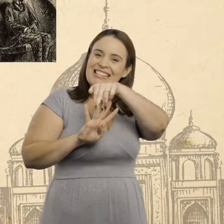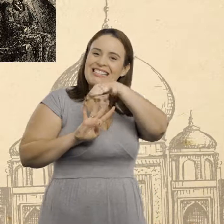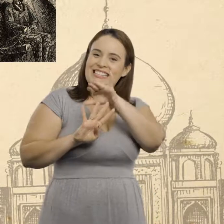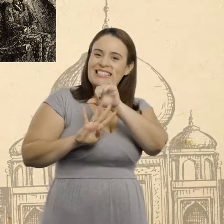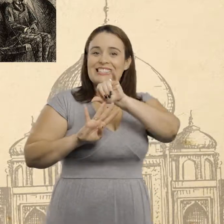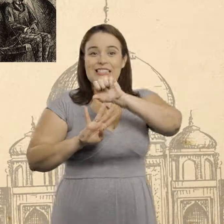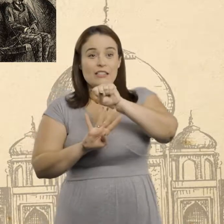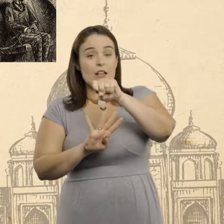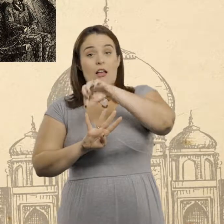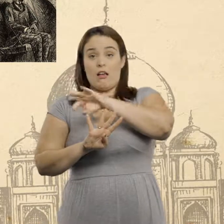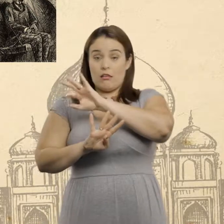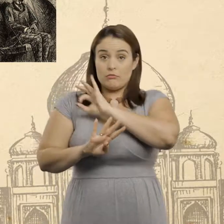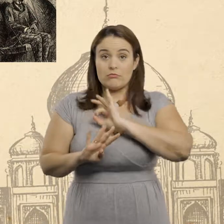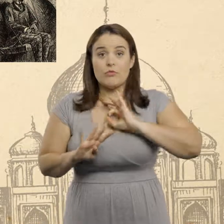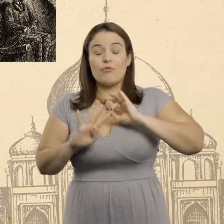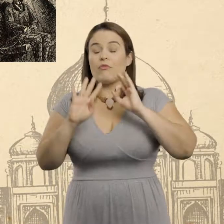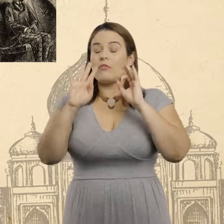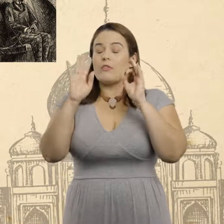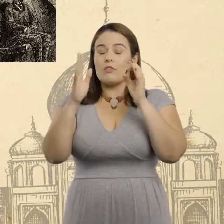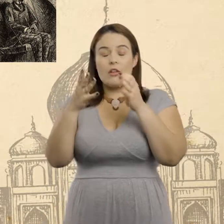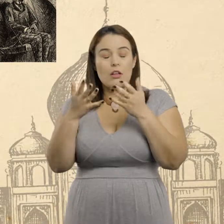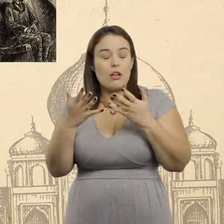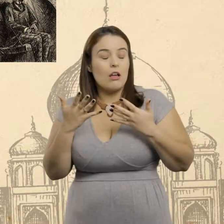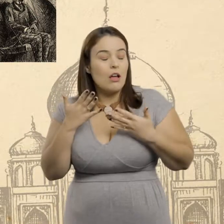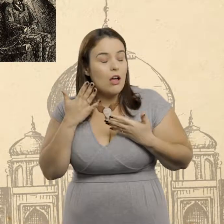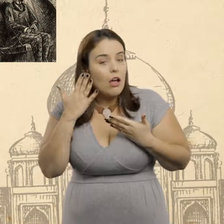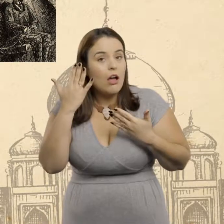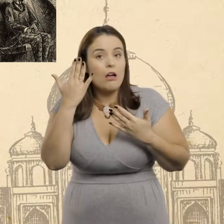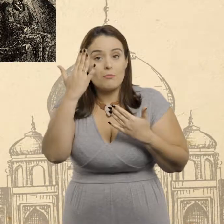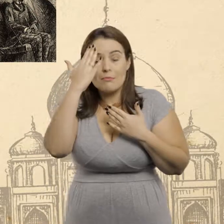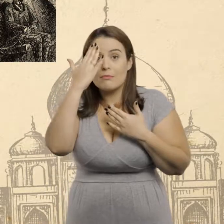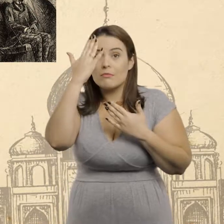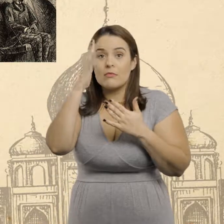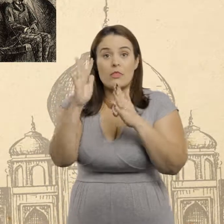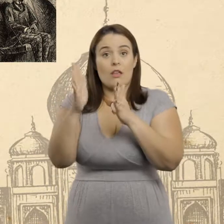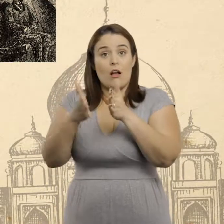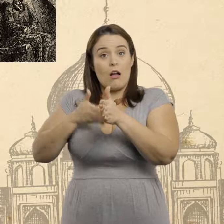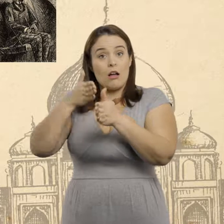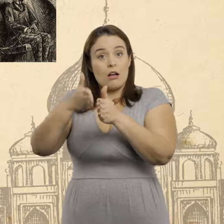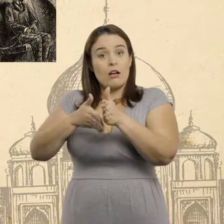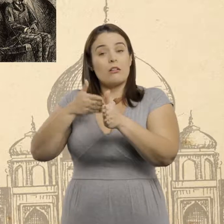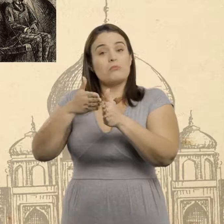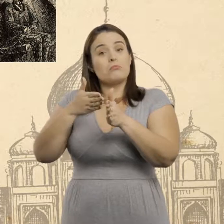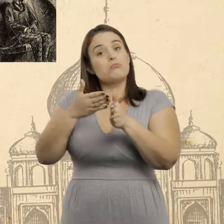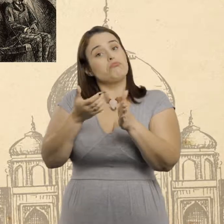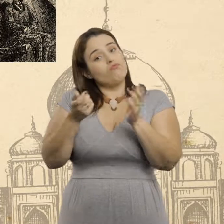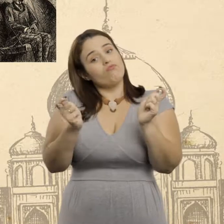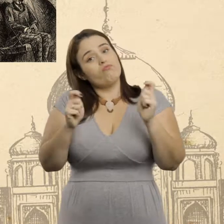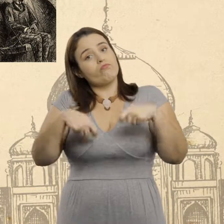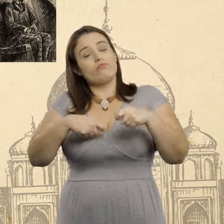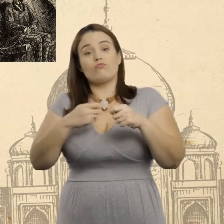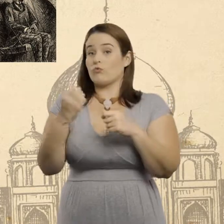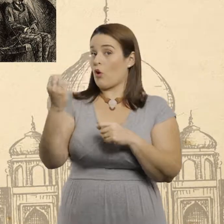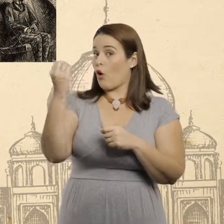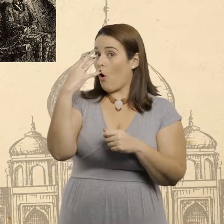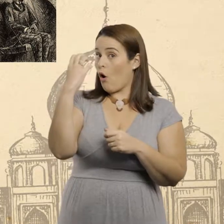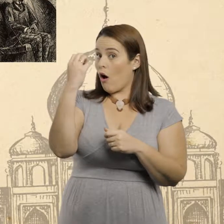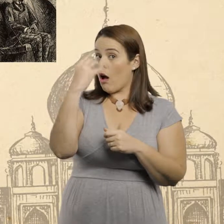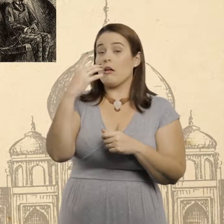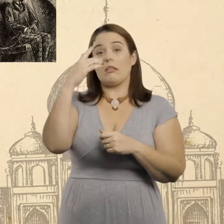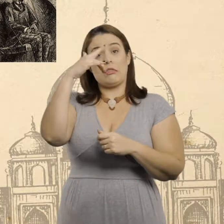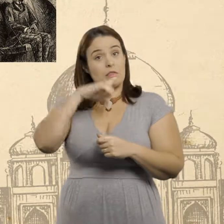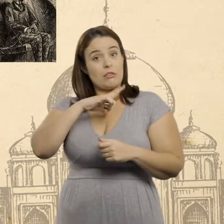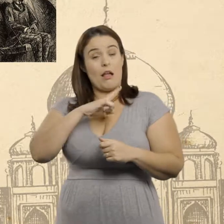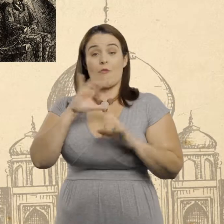Aouda ficou muito emocionada quando entendeu o que aconteceu. Phileas Fogg disse para Aouda que eles poderiam acompanhá-la até Hong